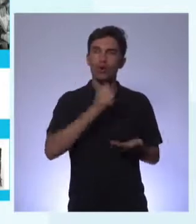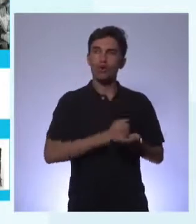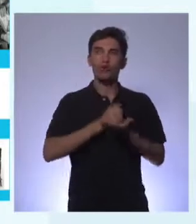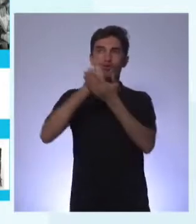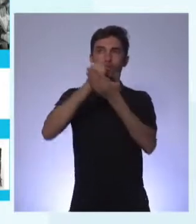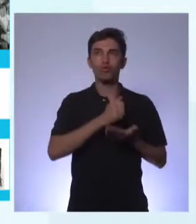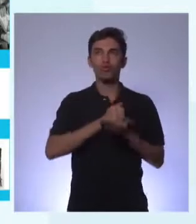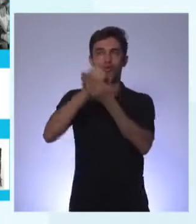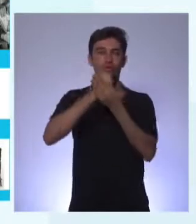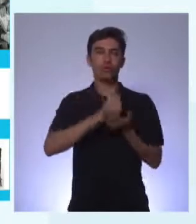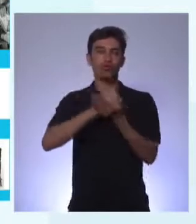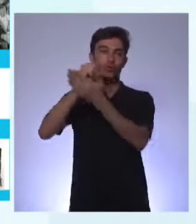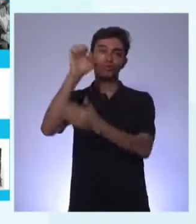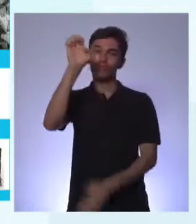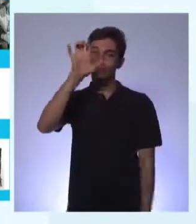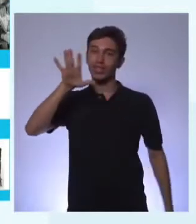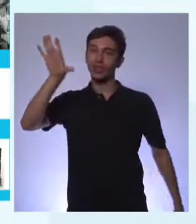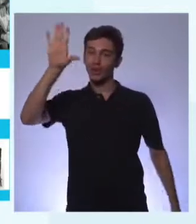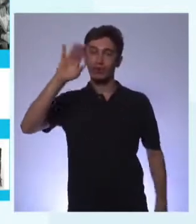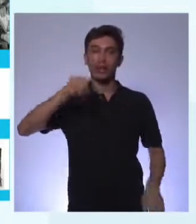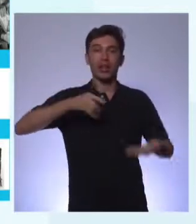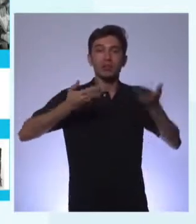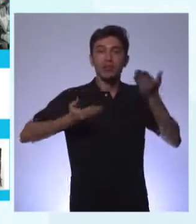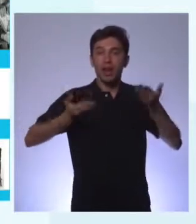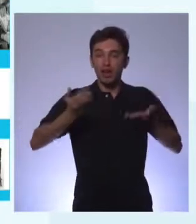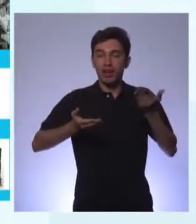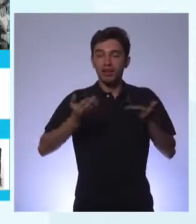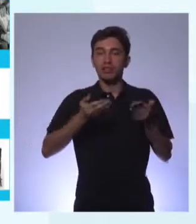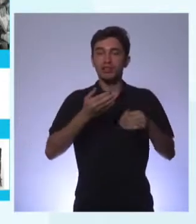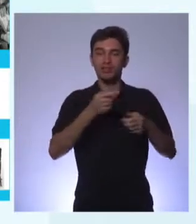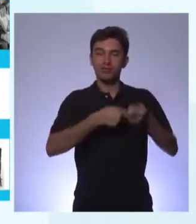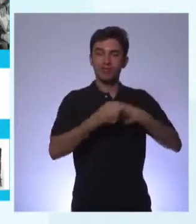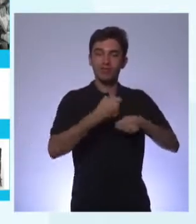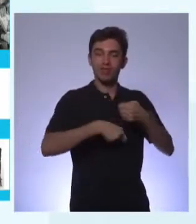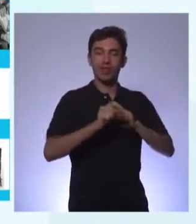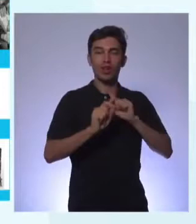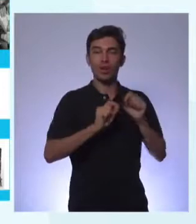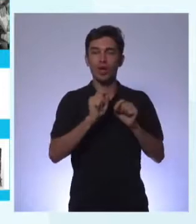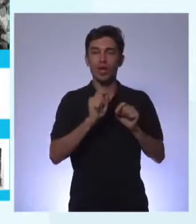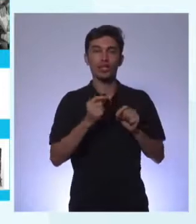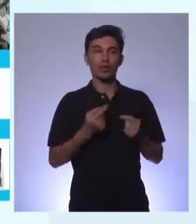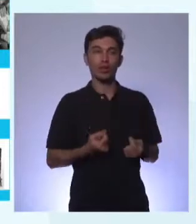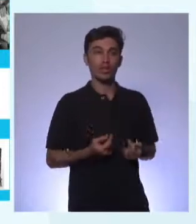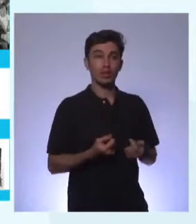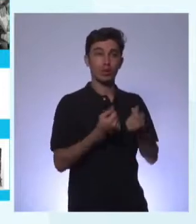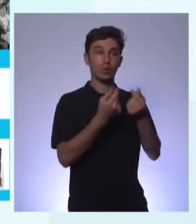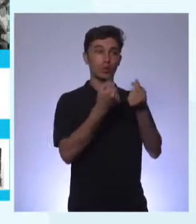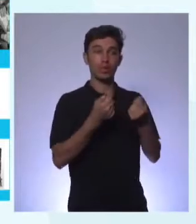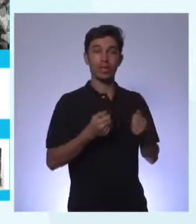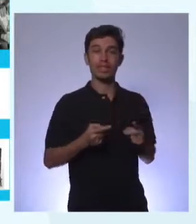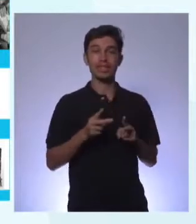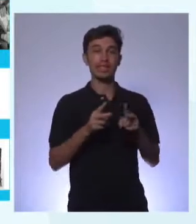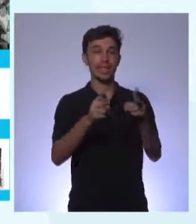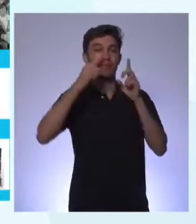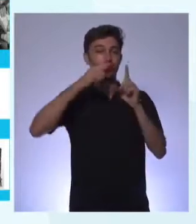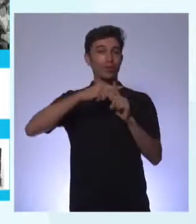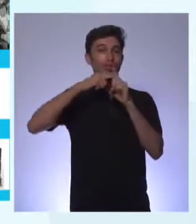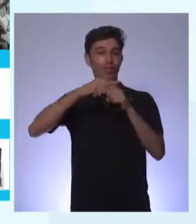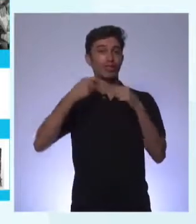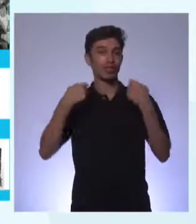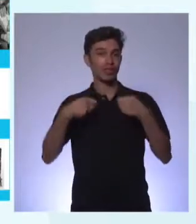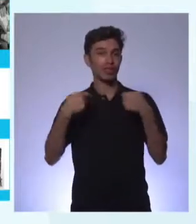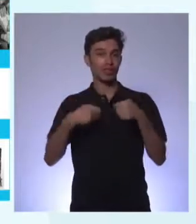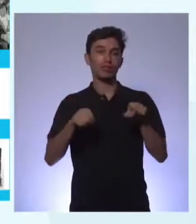Europa, a balança comercial, que é essa relação aí de você ter o saldo da conta sempre positivo e nunca negativo,